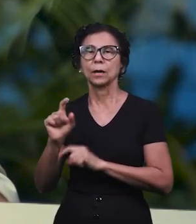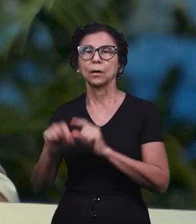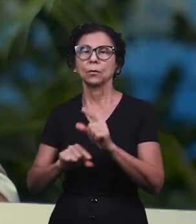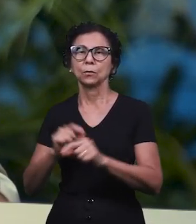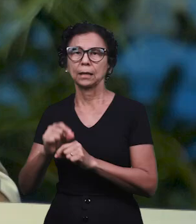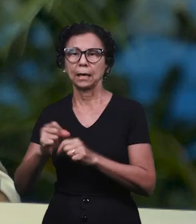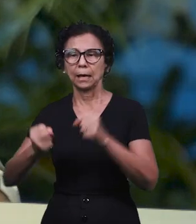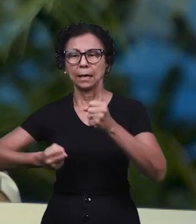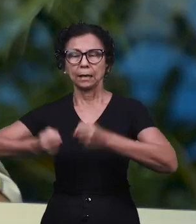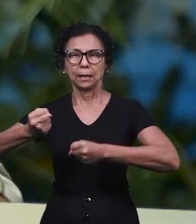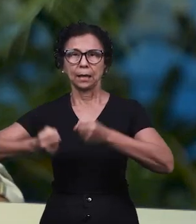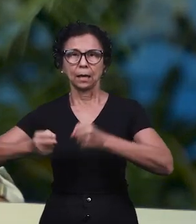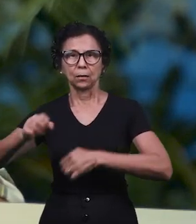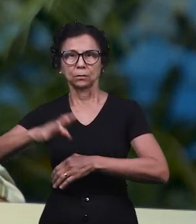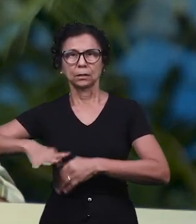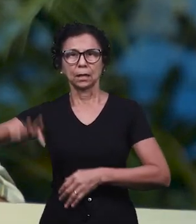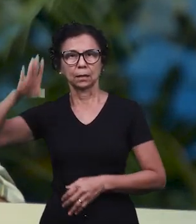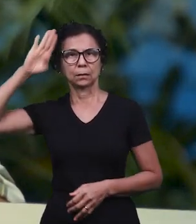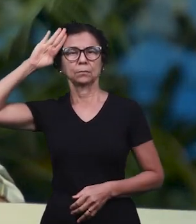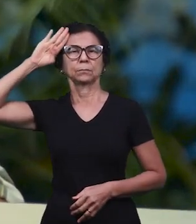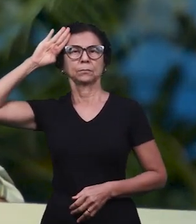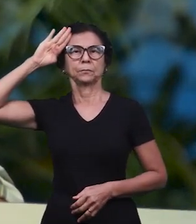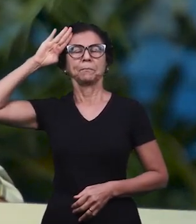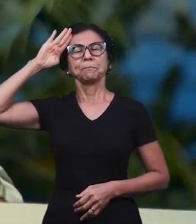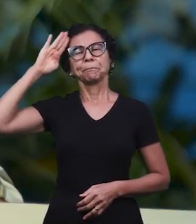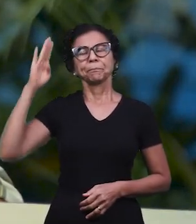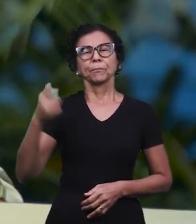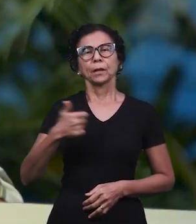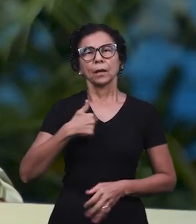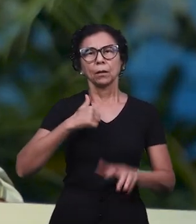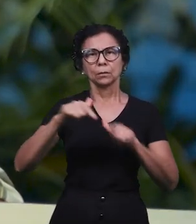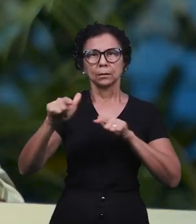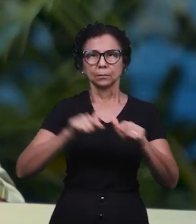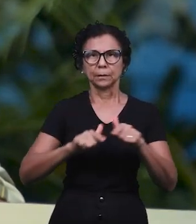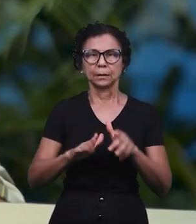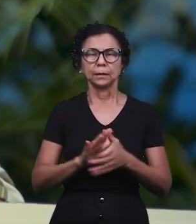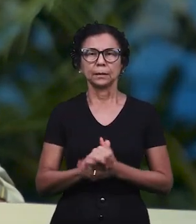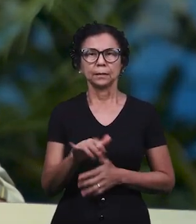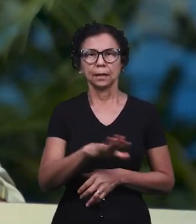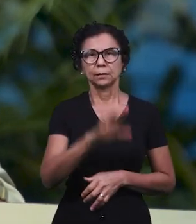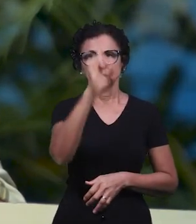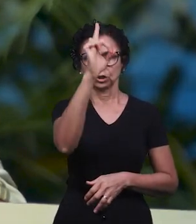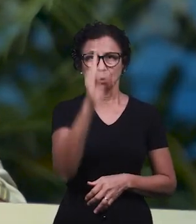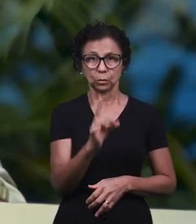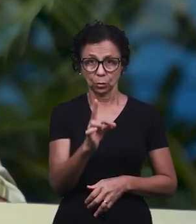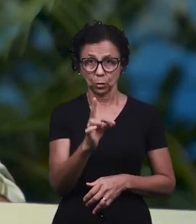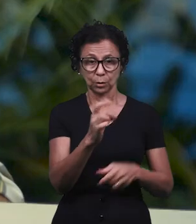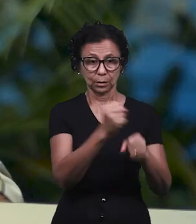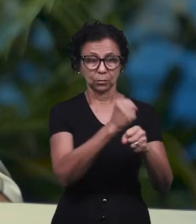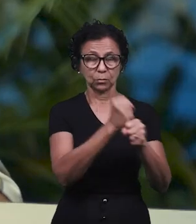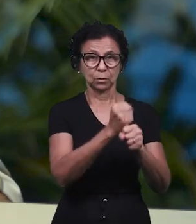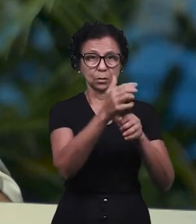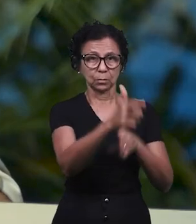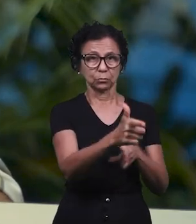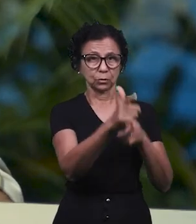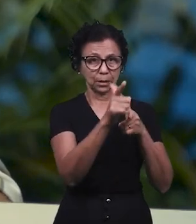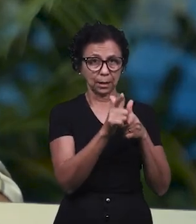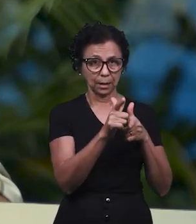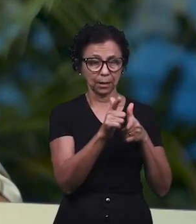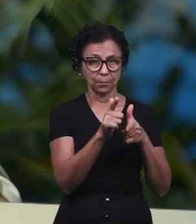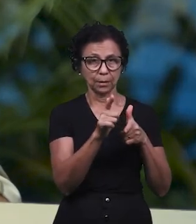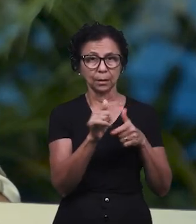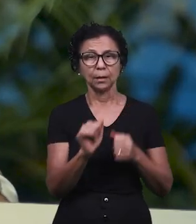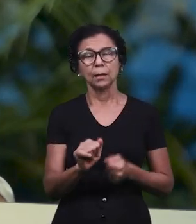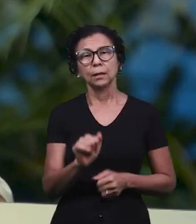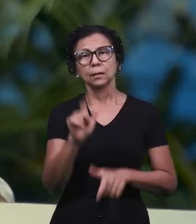militares. Quando eu trabalhei na diretoria de fabricação, eu fui convidado